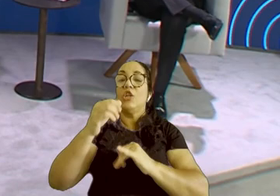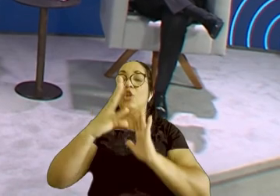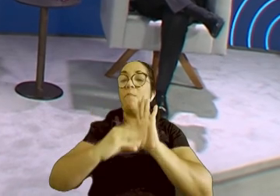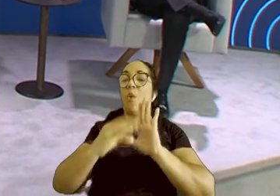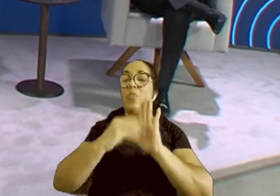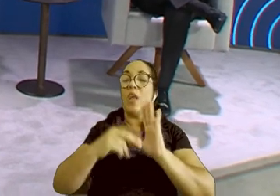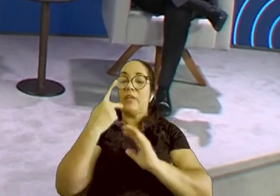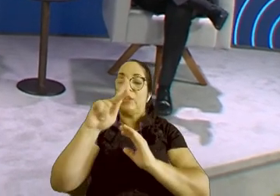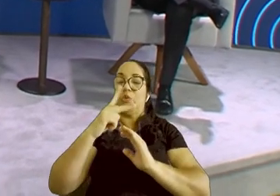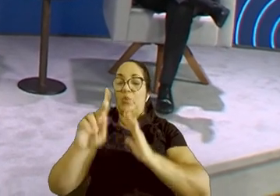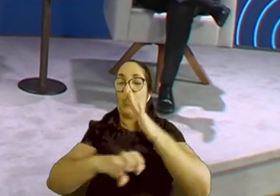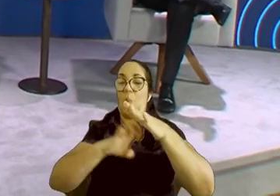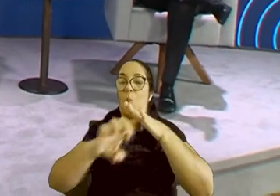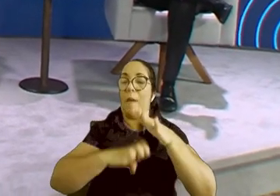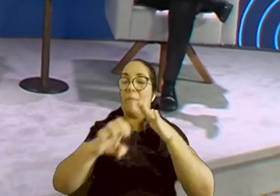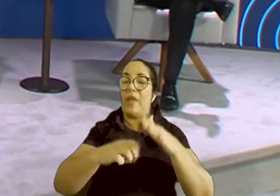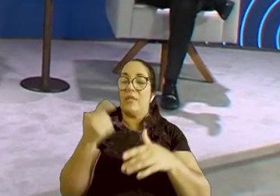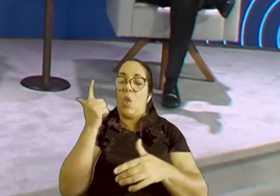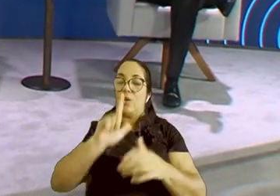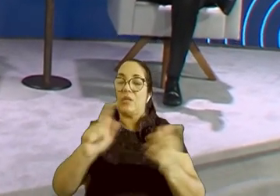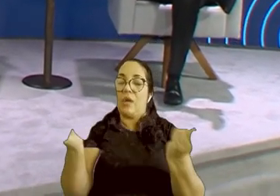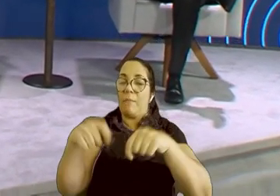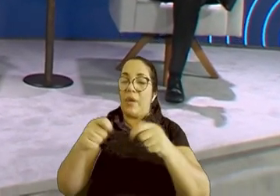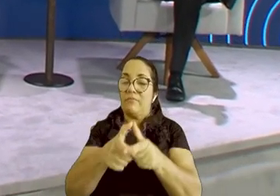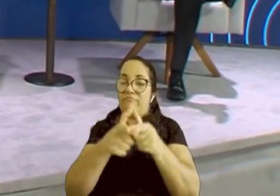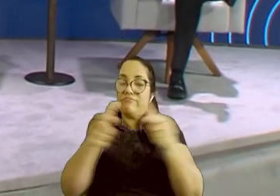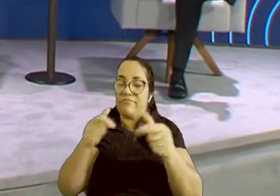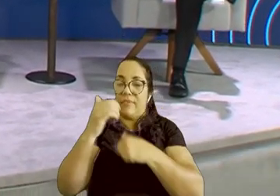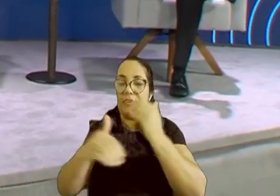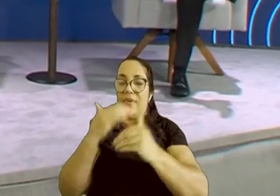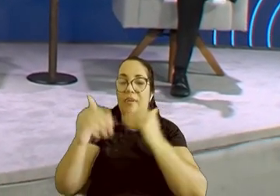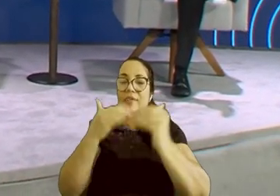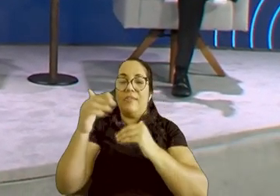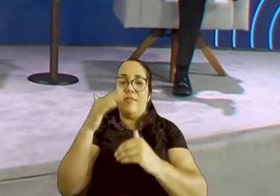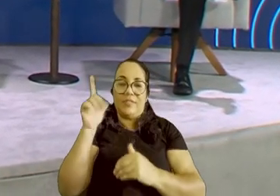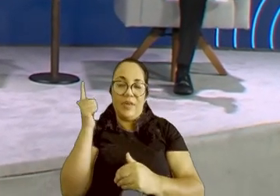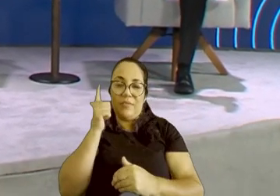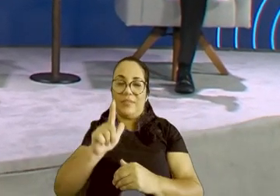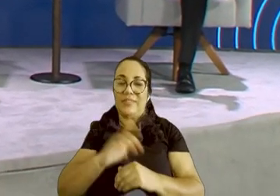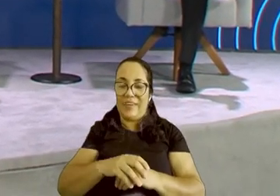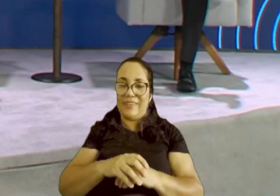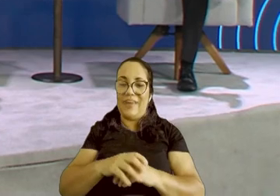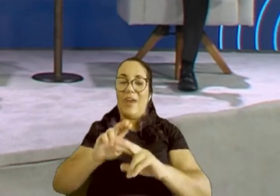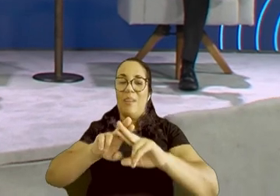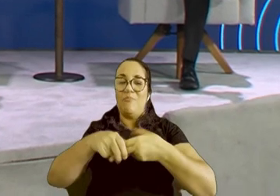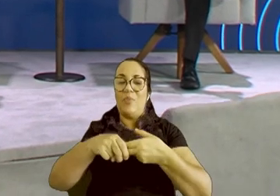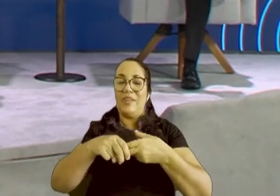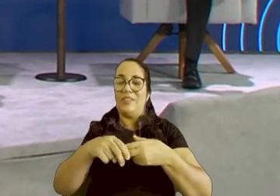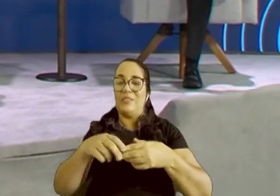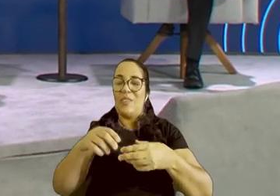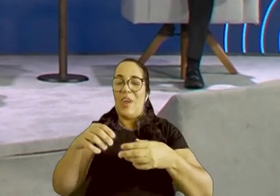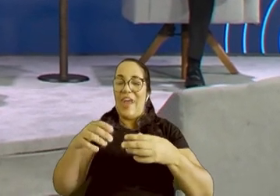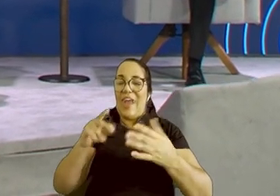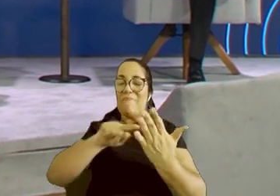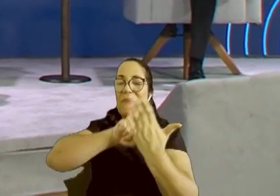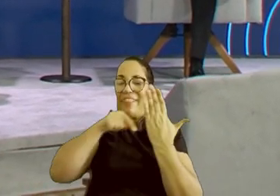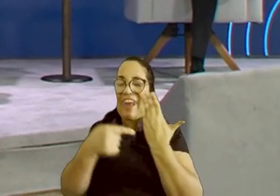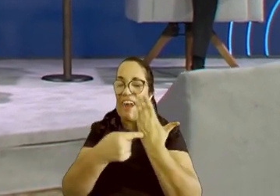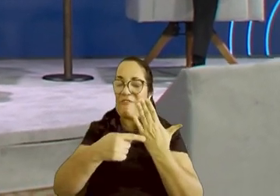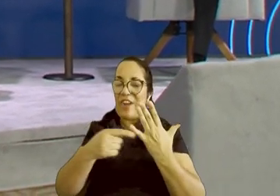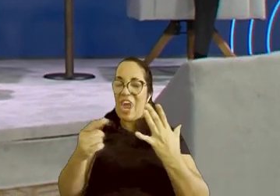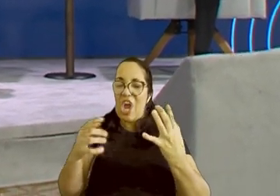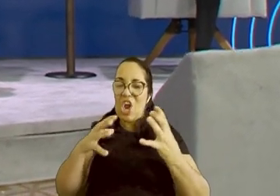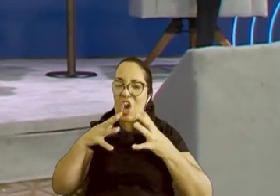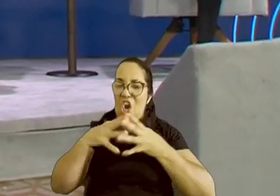maior que os outros né então lá dentro a gente costuma falar que confusão é até bom porque a gente vai se acostumando